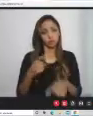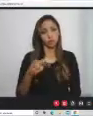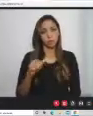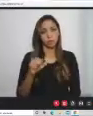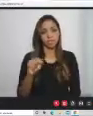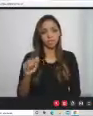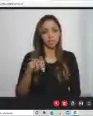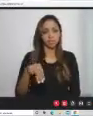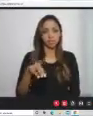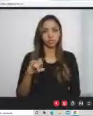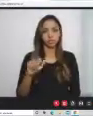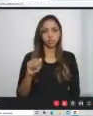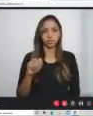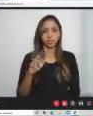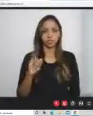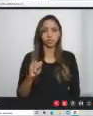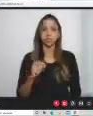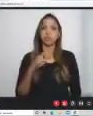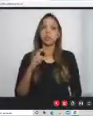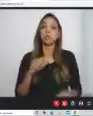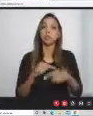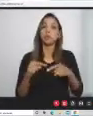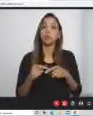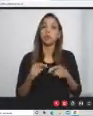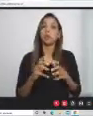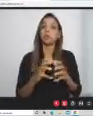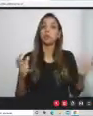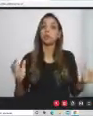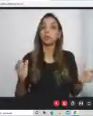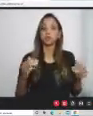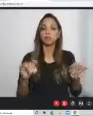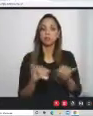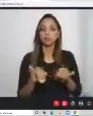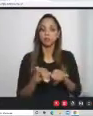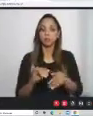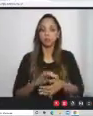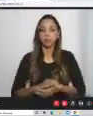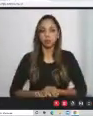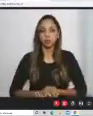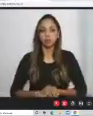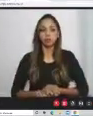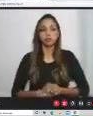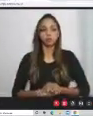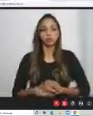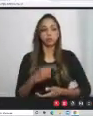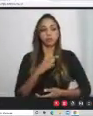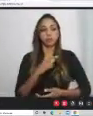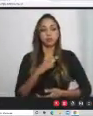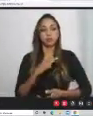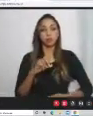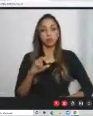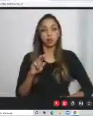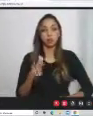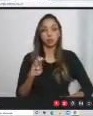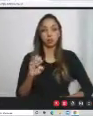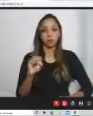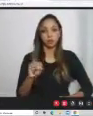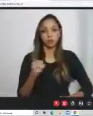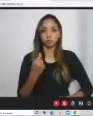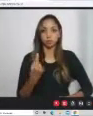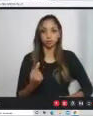maior bairro de Parnamirim, tá certo? Que está a unidade de saúde 1, está sem